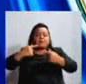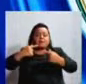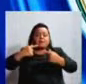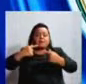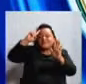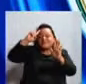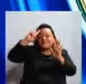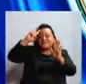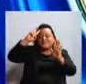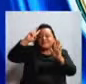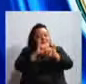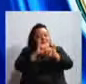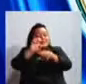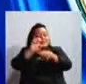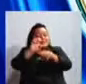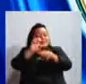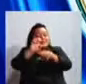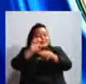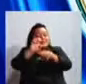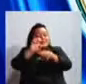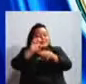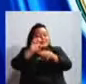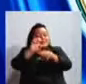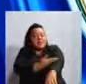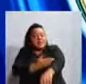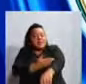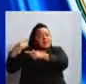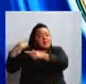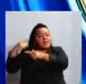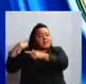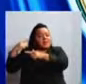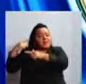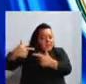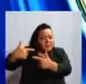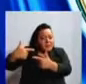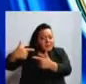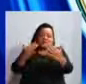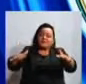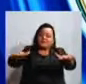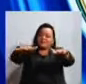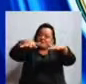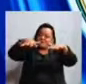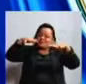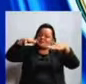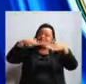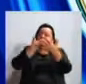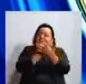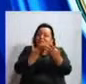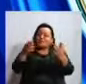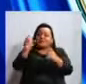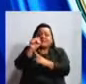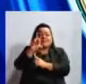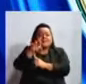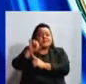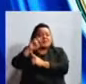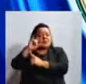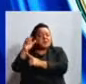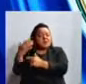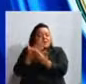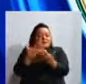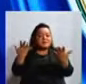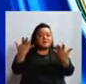do nosso estado. Tradicionalmente, o estúdio auditório Sérgio Mello estaria lotado de autoridades, convidados